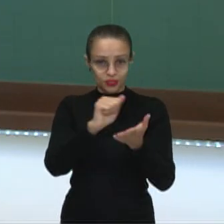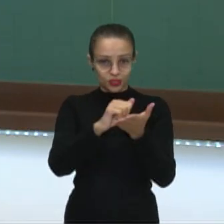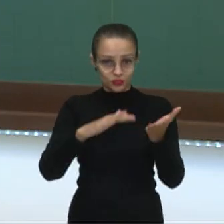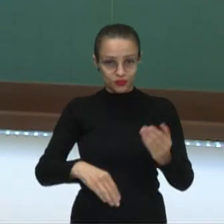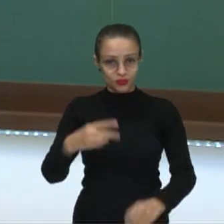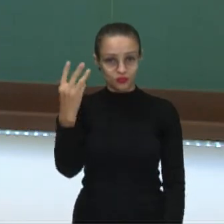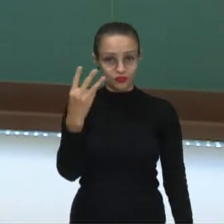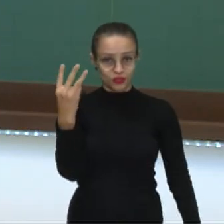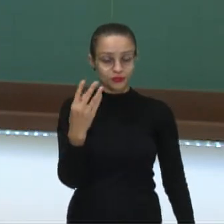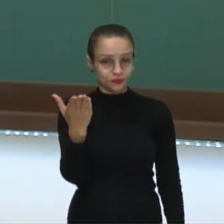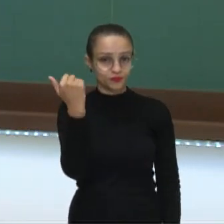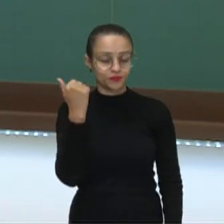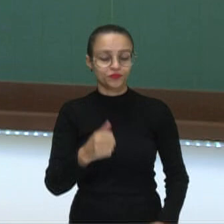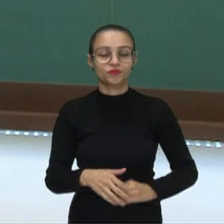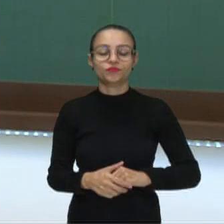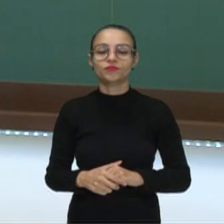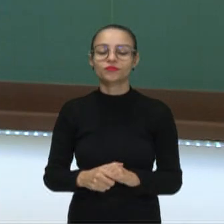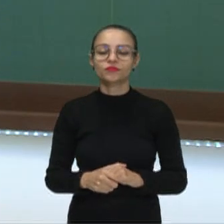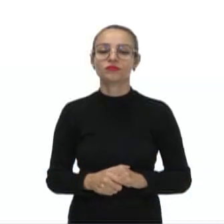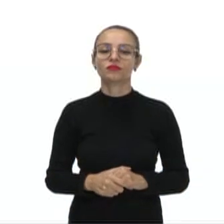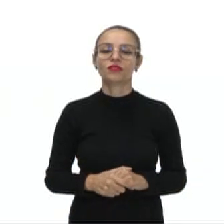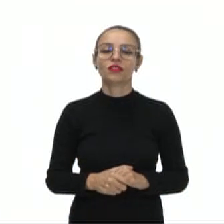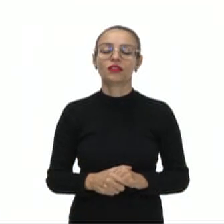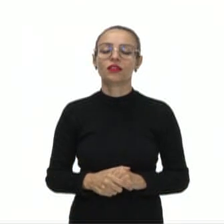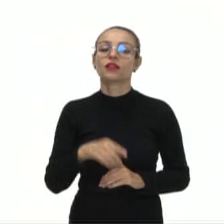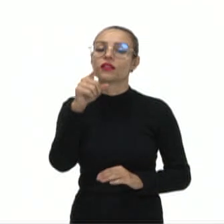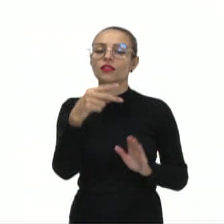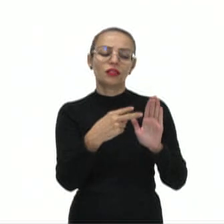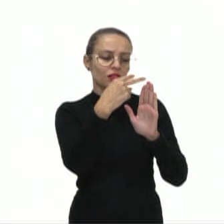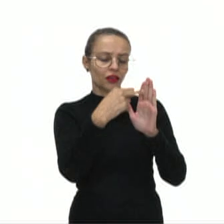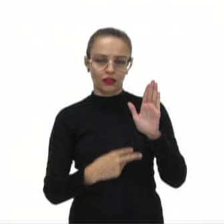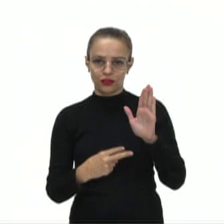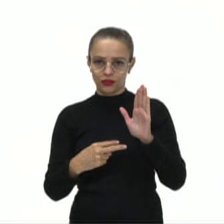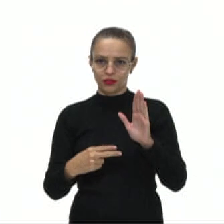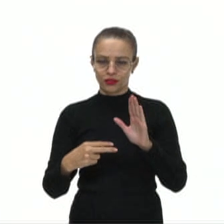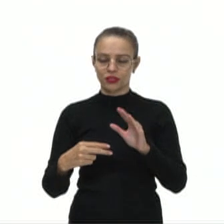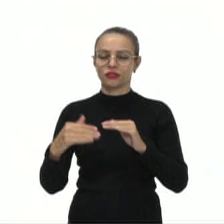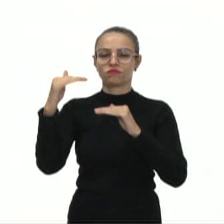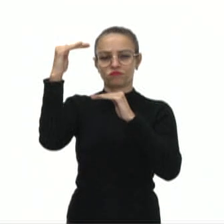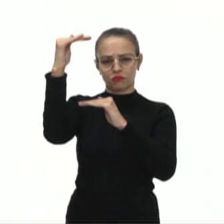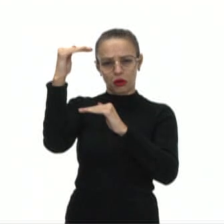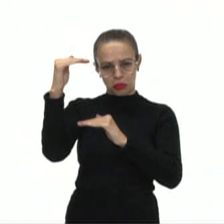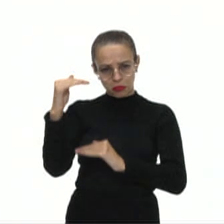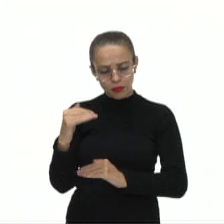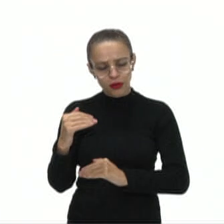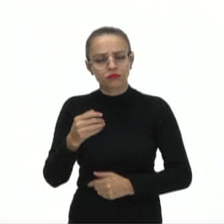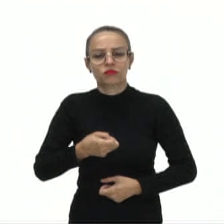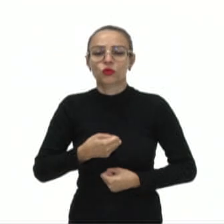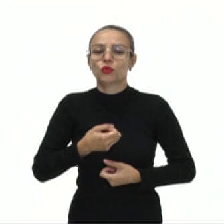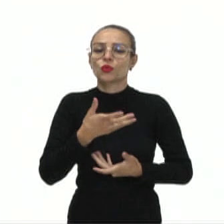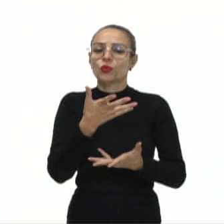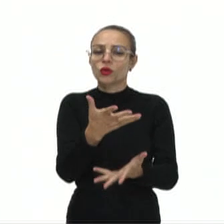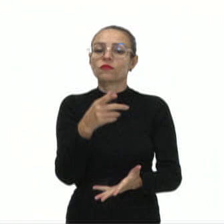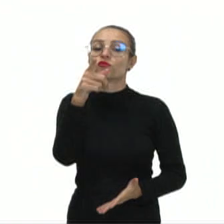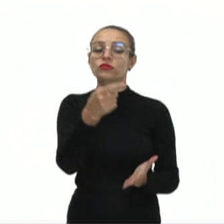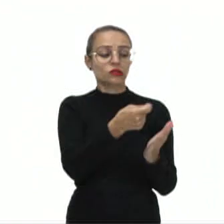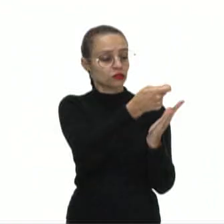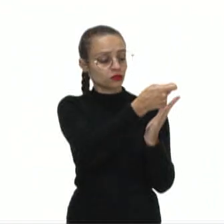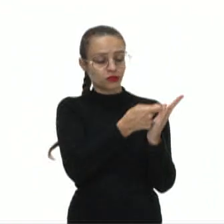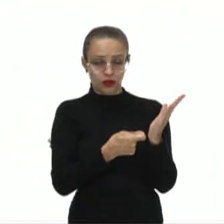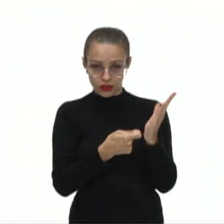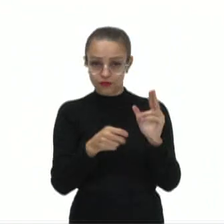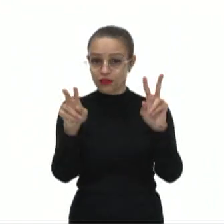Atividade 3, vamos lá? Leia os trechos de poemas a seguir e escreva sobre a temática